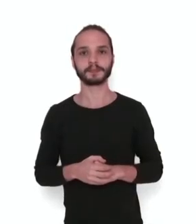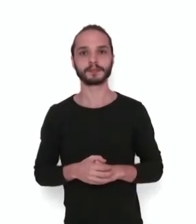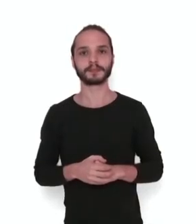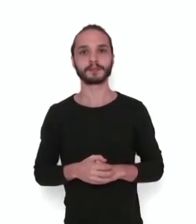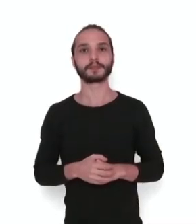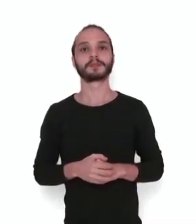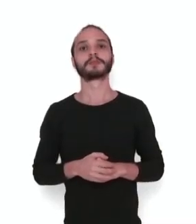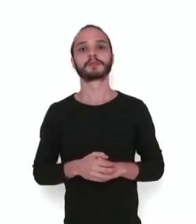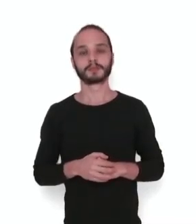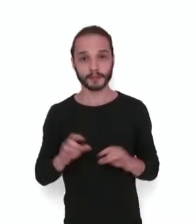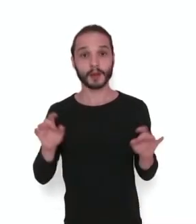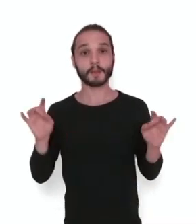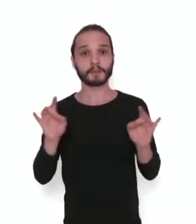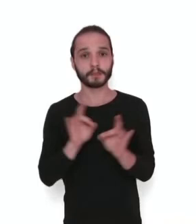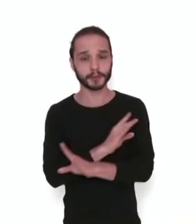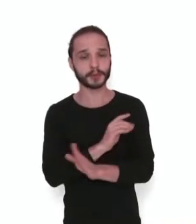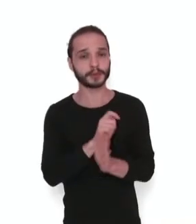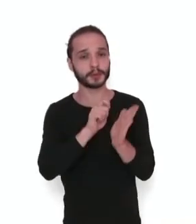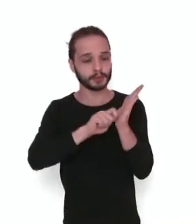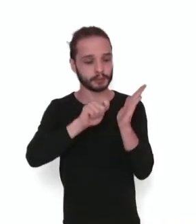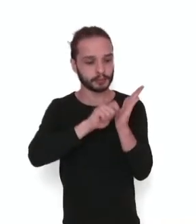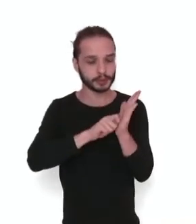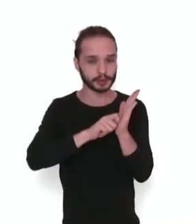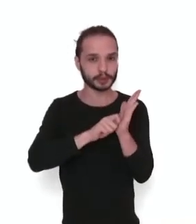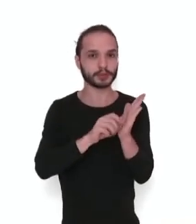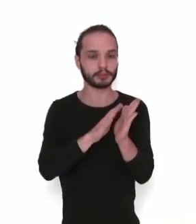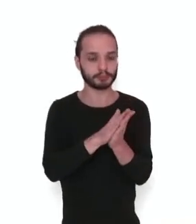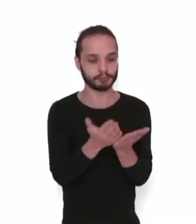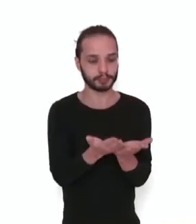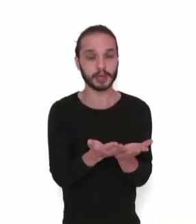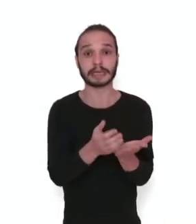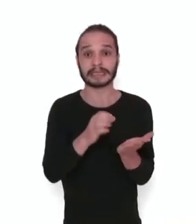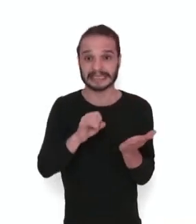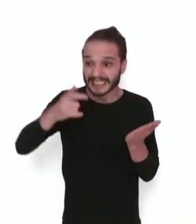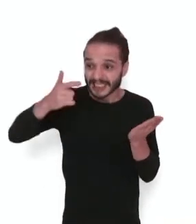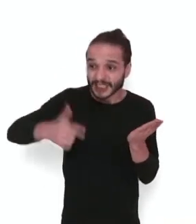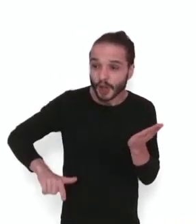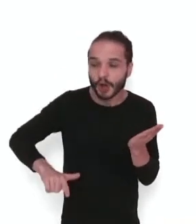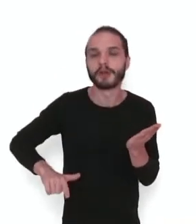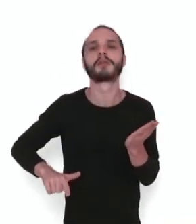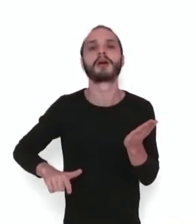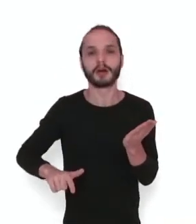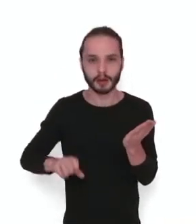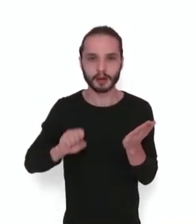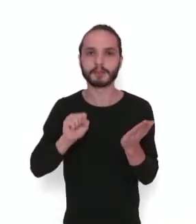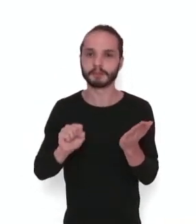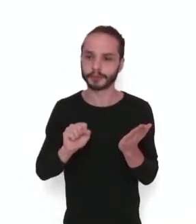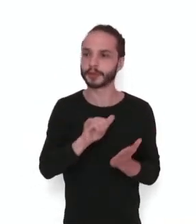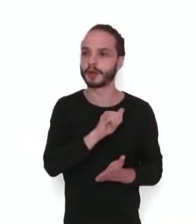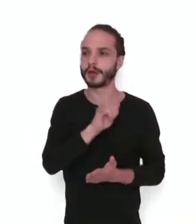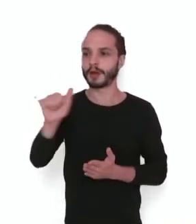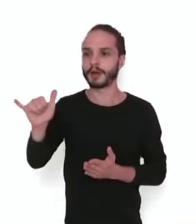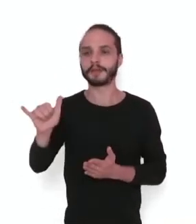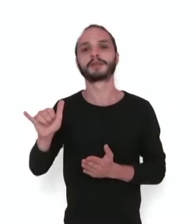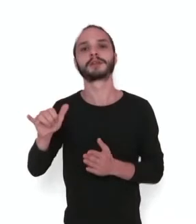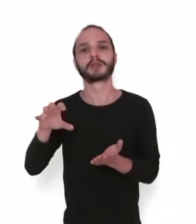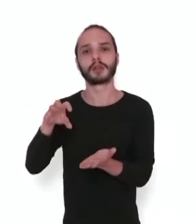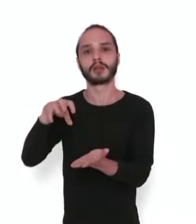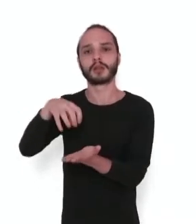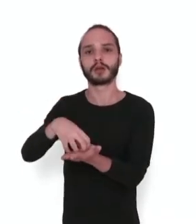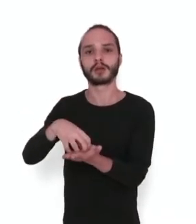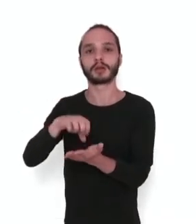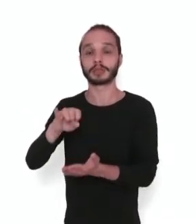escritas, caso haja novas situações, eles podem comunicar órgãos competentes para o encaminhamento com autorização dos